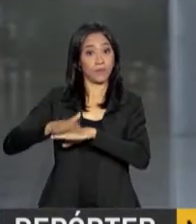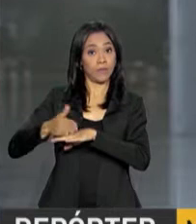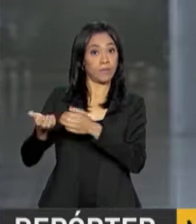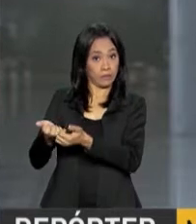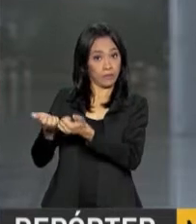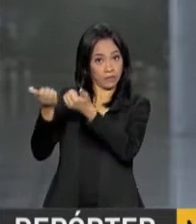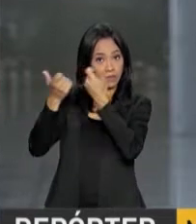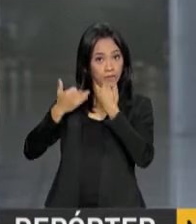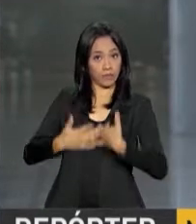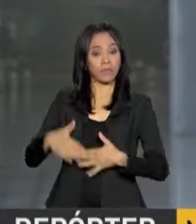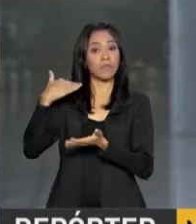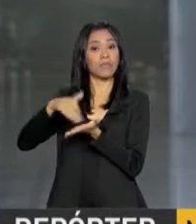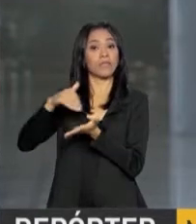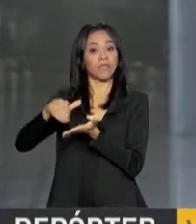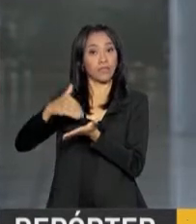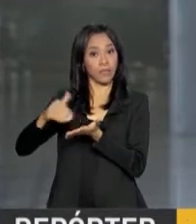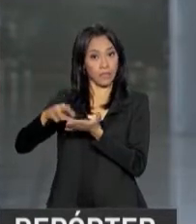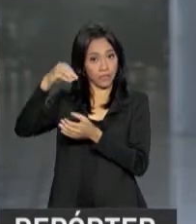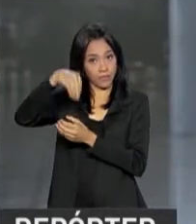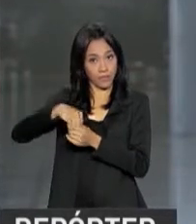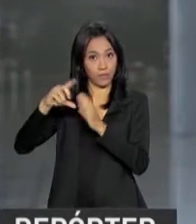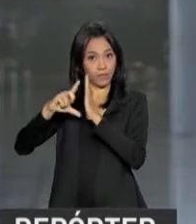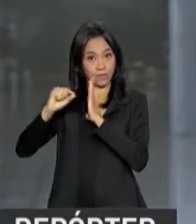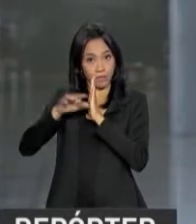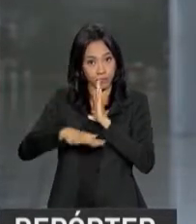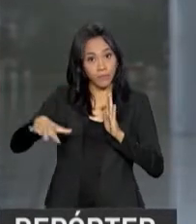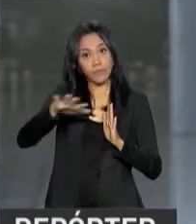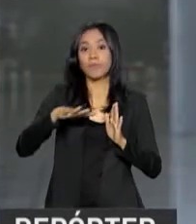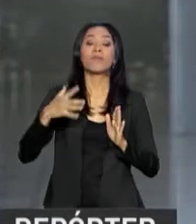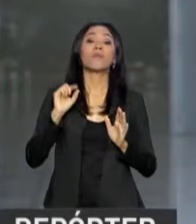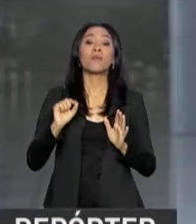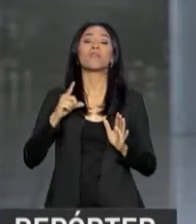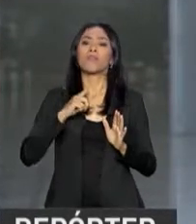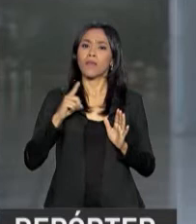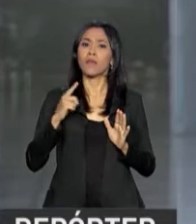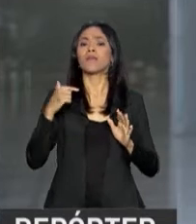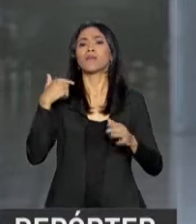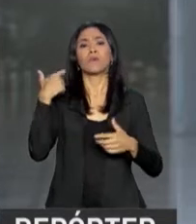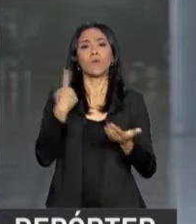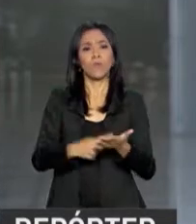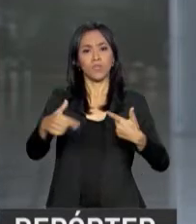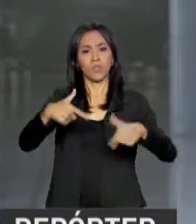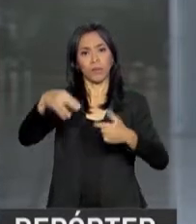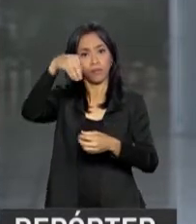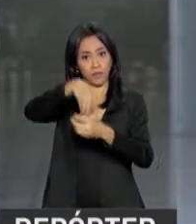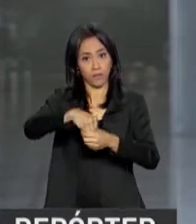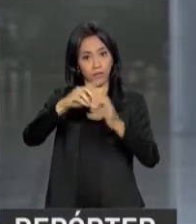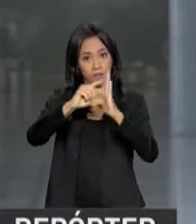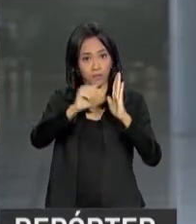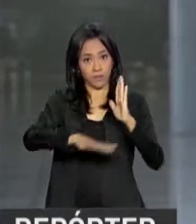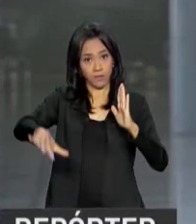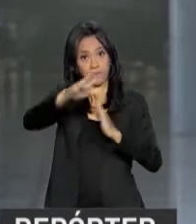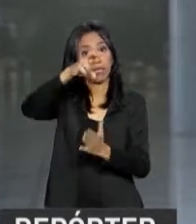de comunicação social da presidência da república o presidente michel temer cumpre agenda interna no período da manhã já na